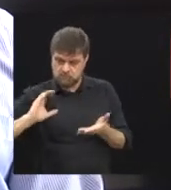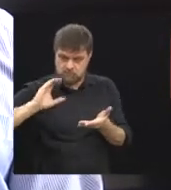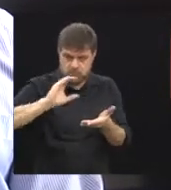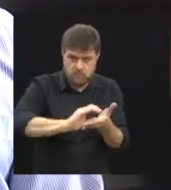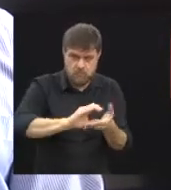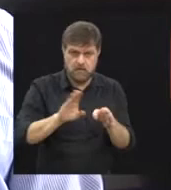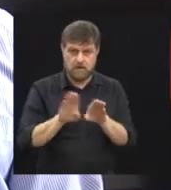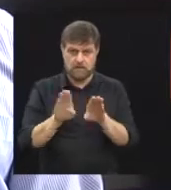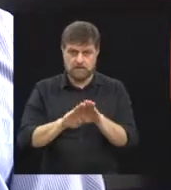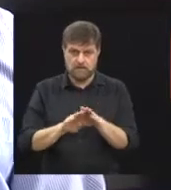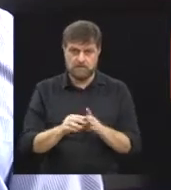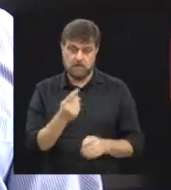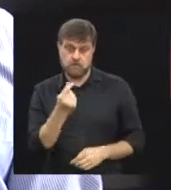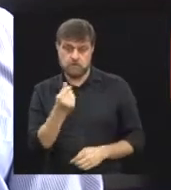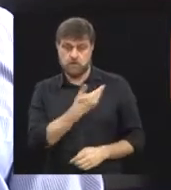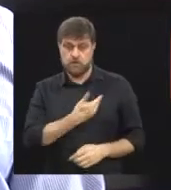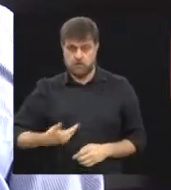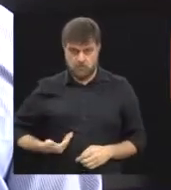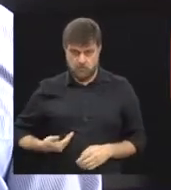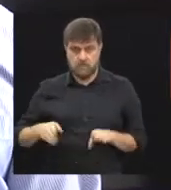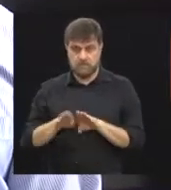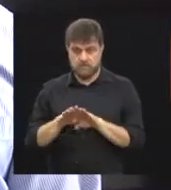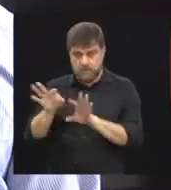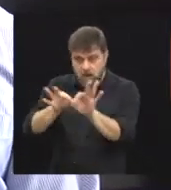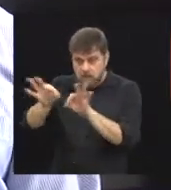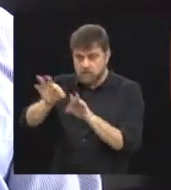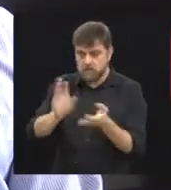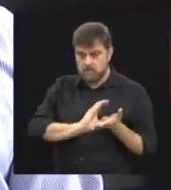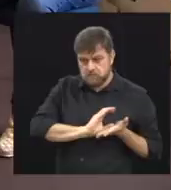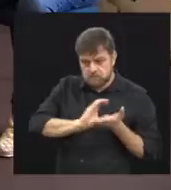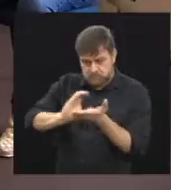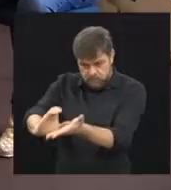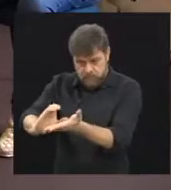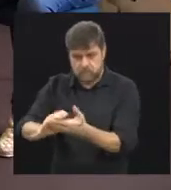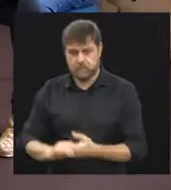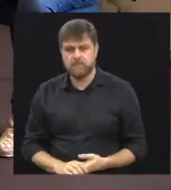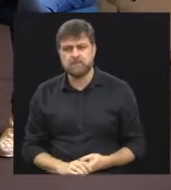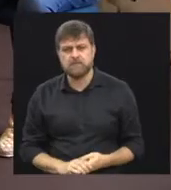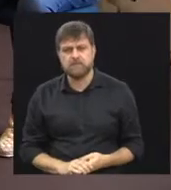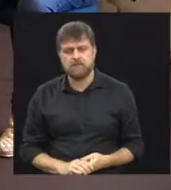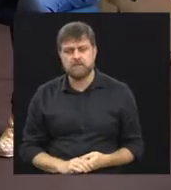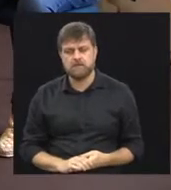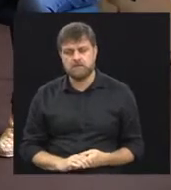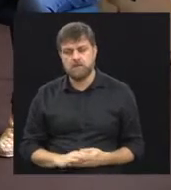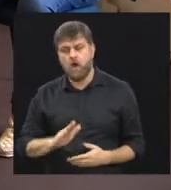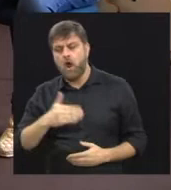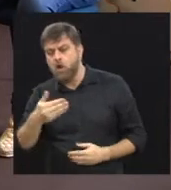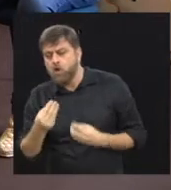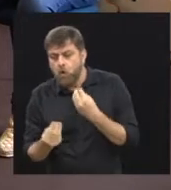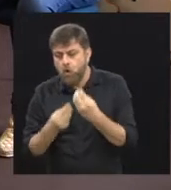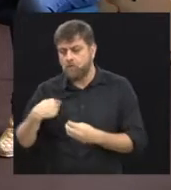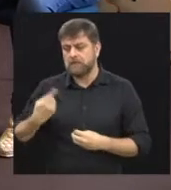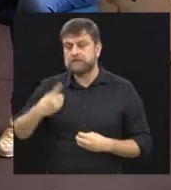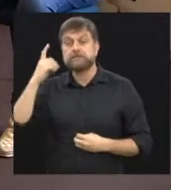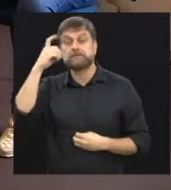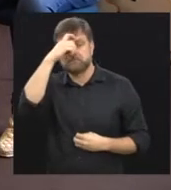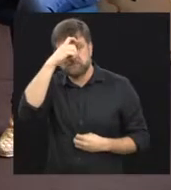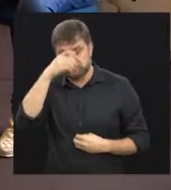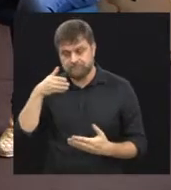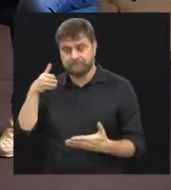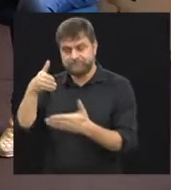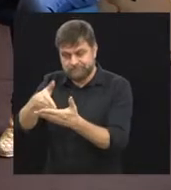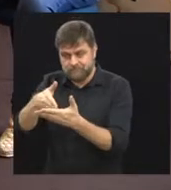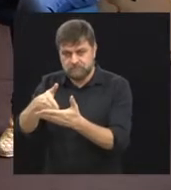no caso dos recursos públicos, também para determinados projetos. Qual vem sendo a nossa grande